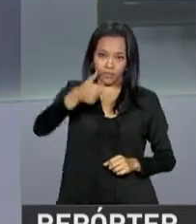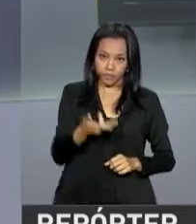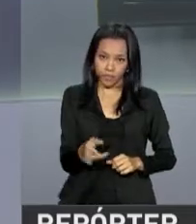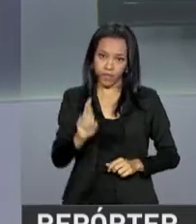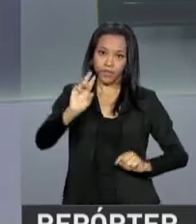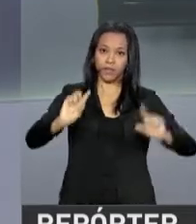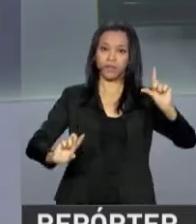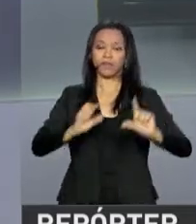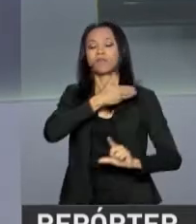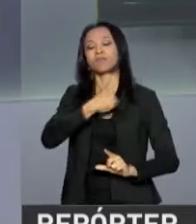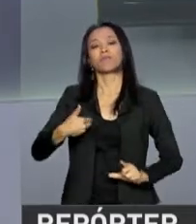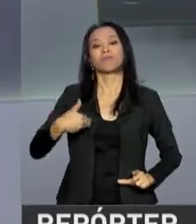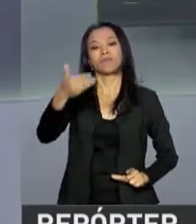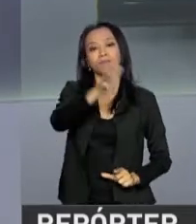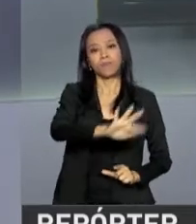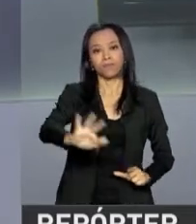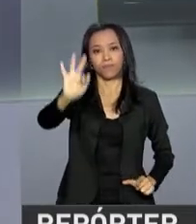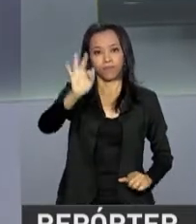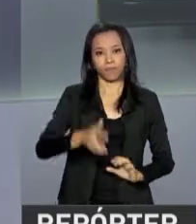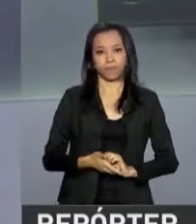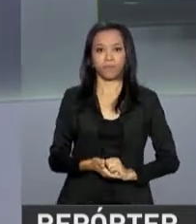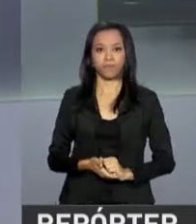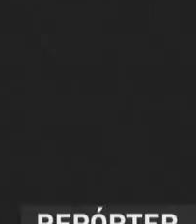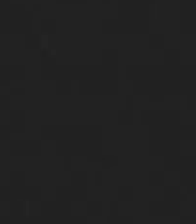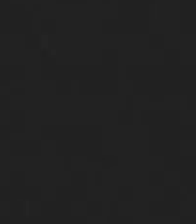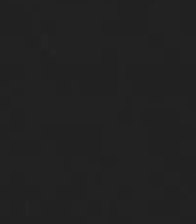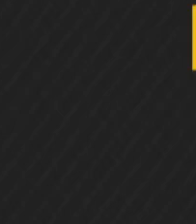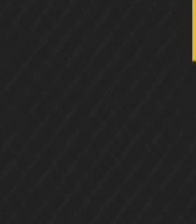na nbr a tv do governo federal